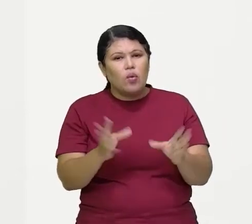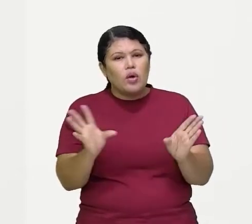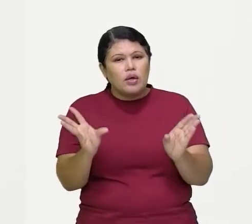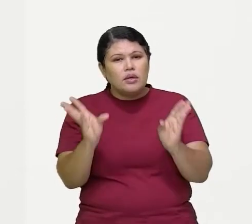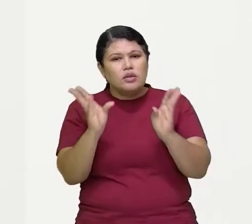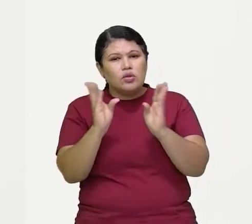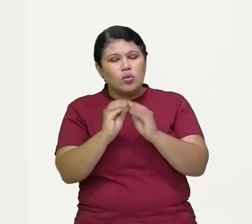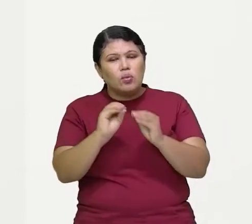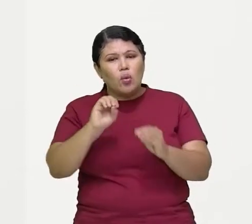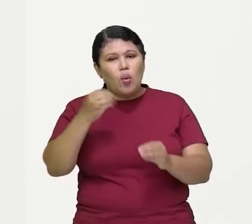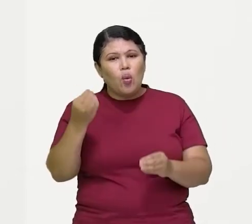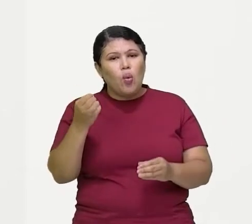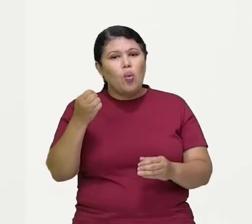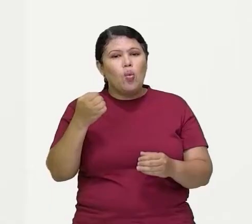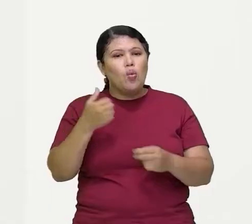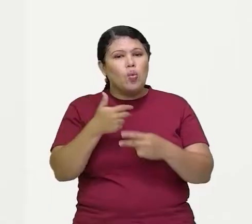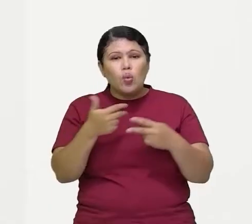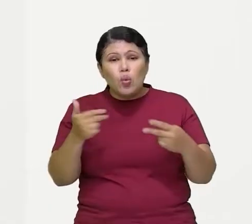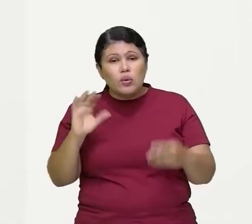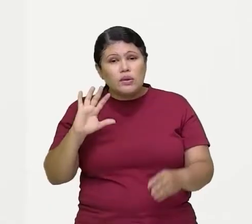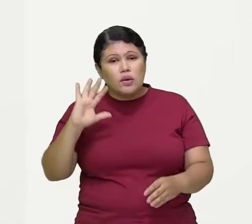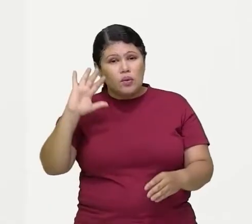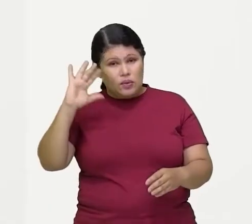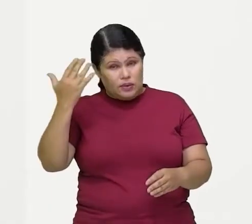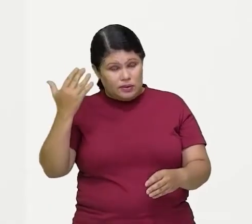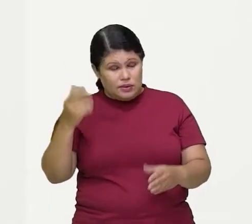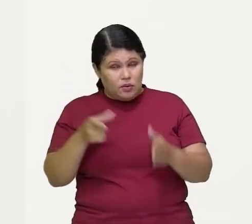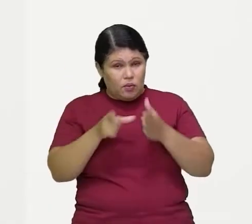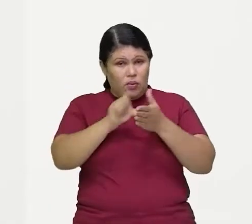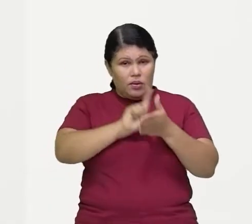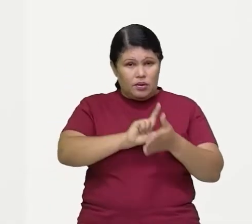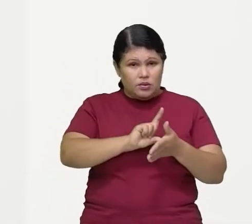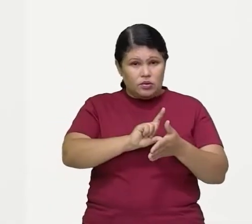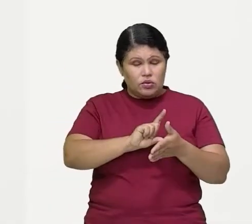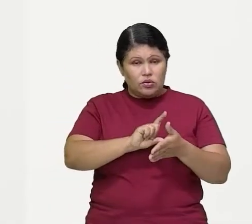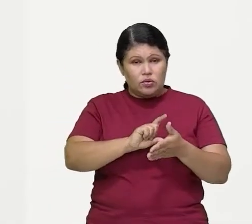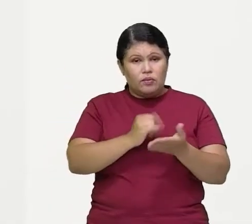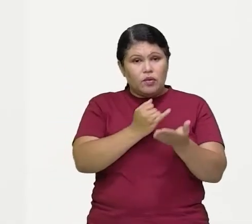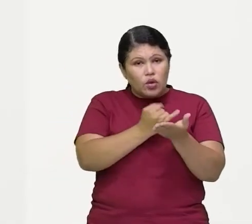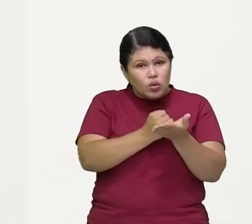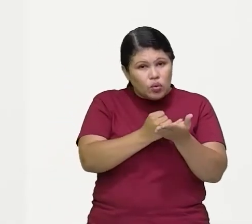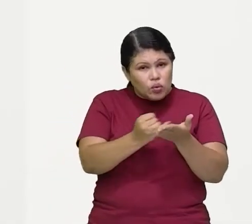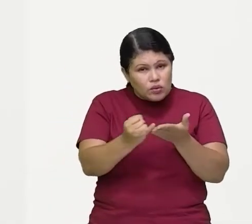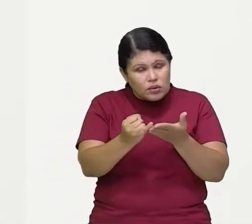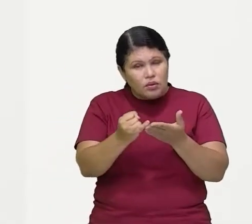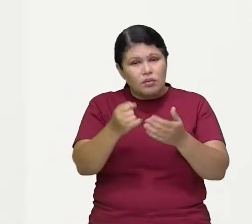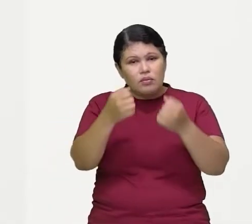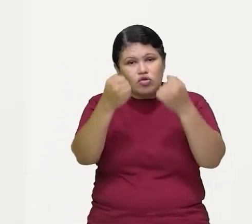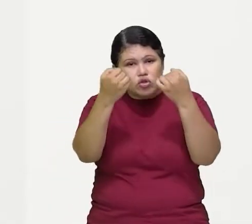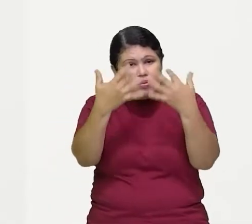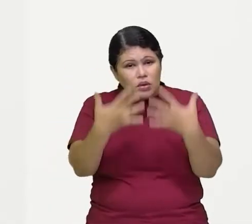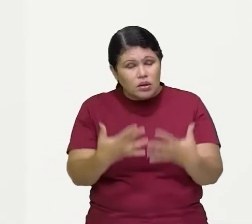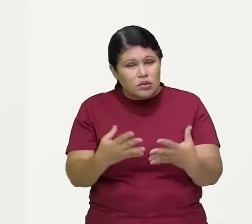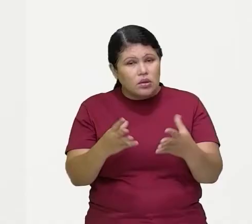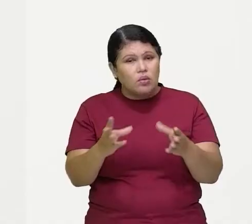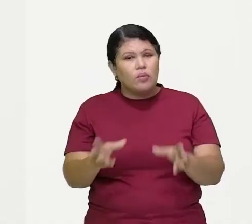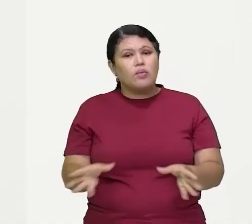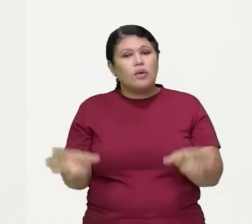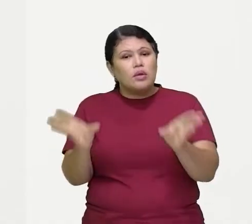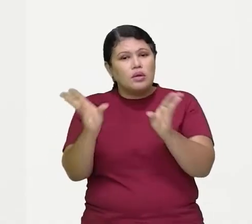resumo ou consequência do que se disse antes. Para introduzir uma